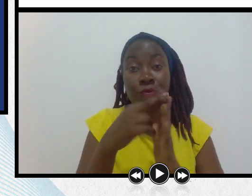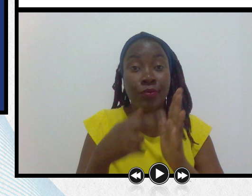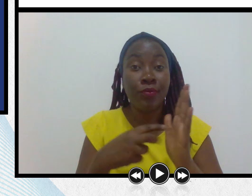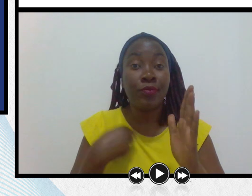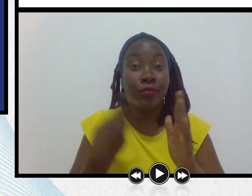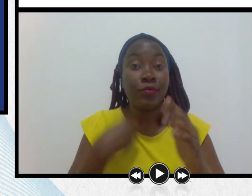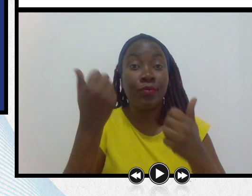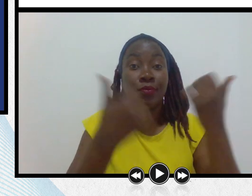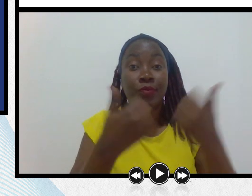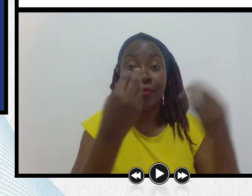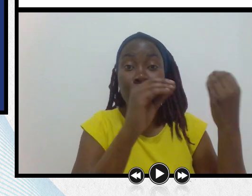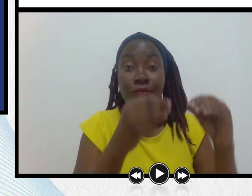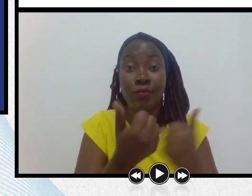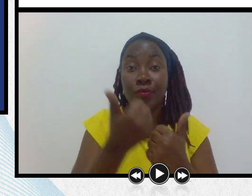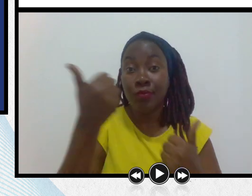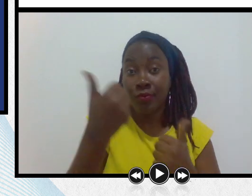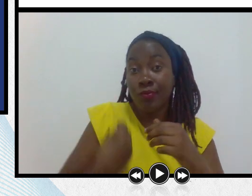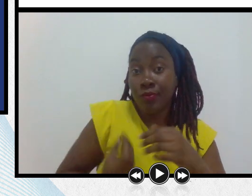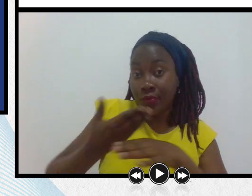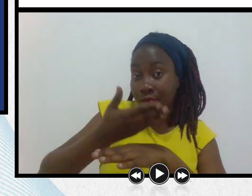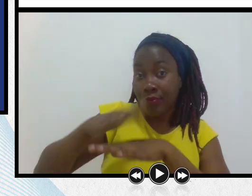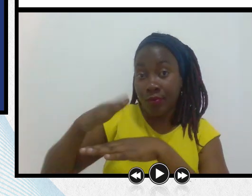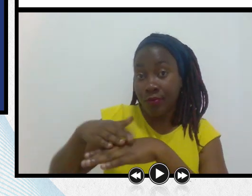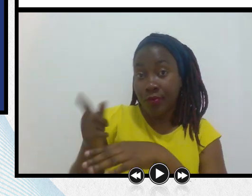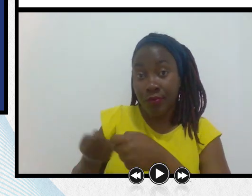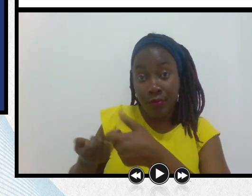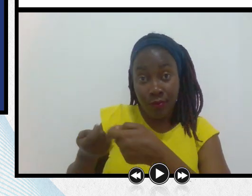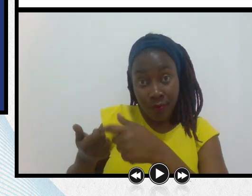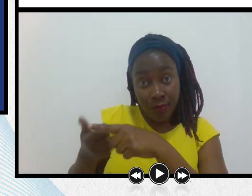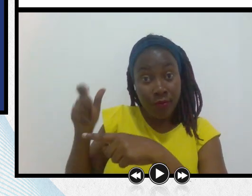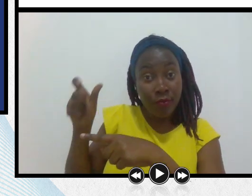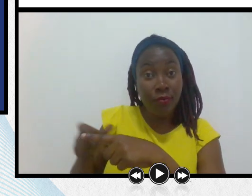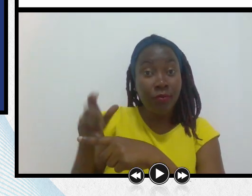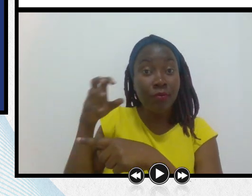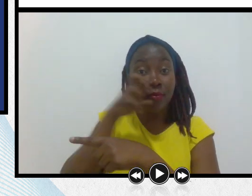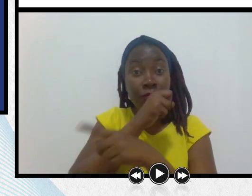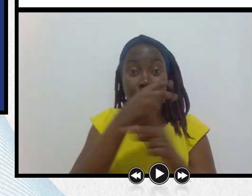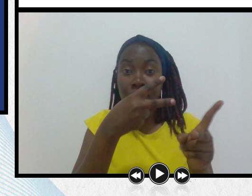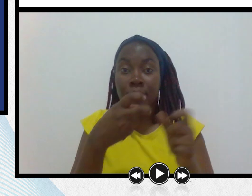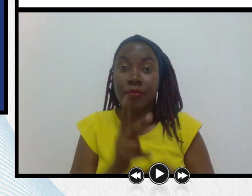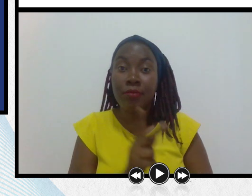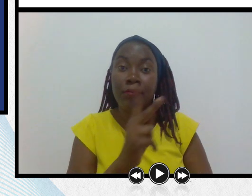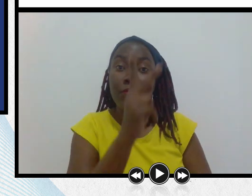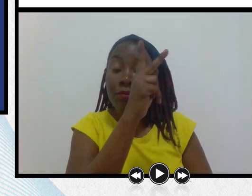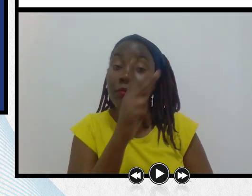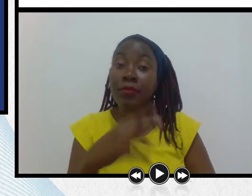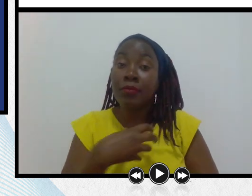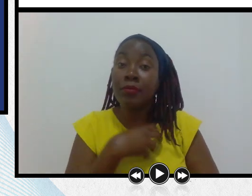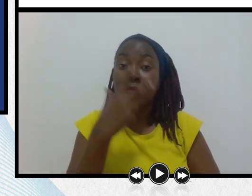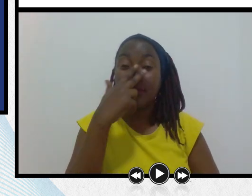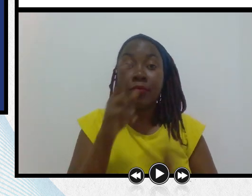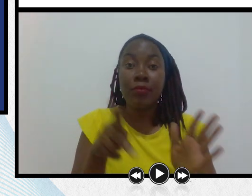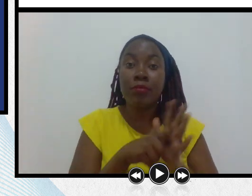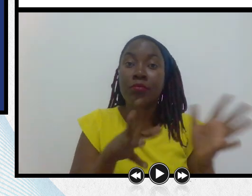gente fala de instalação com participação do beneficiário, ele rapidamente ele consegue perceber o valor daquilo e ele se sente dono, ele